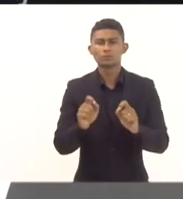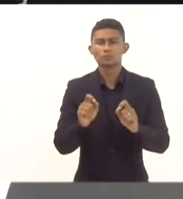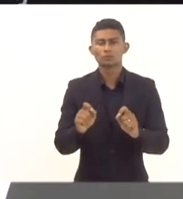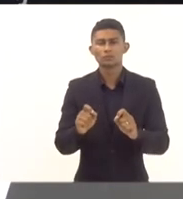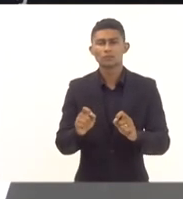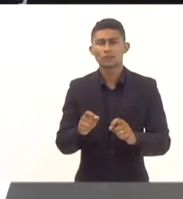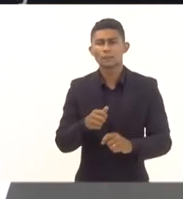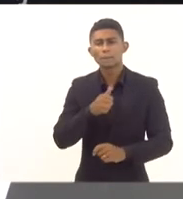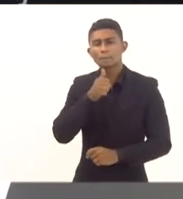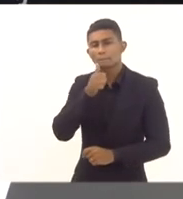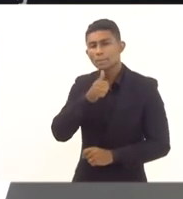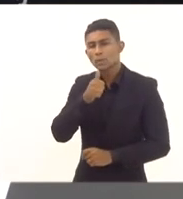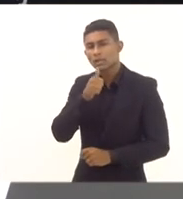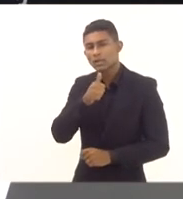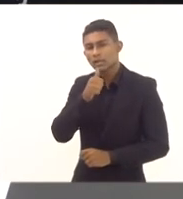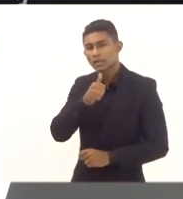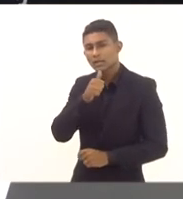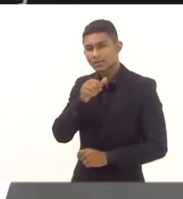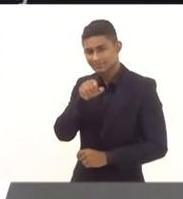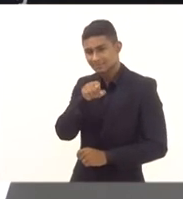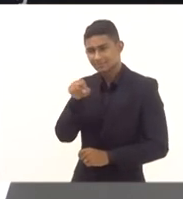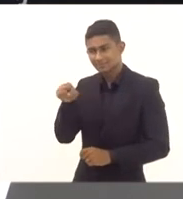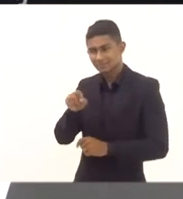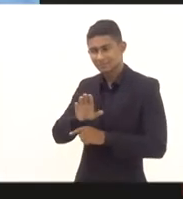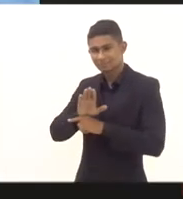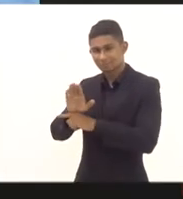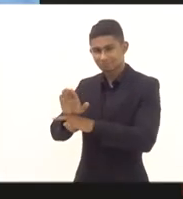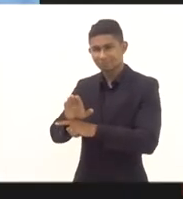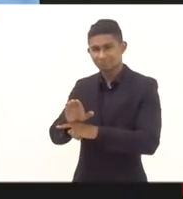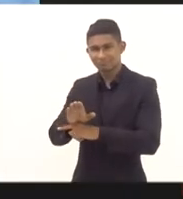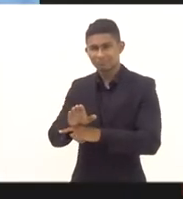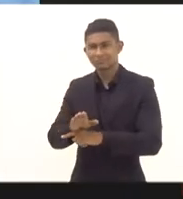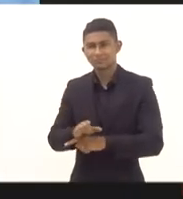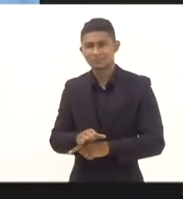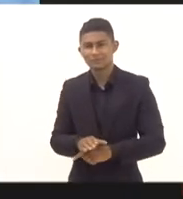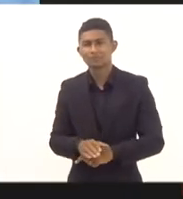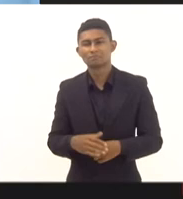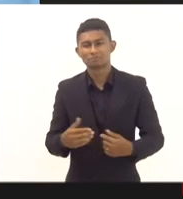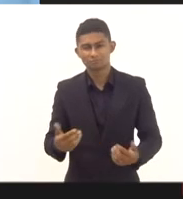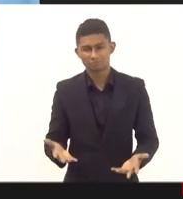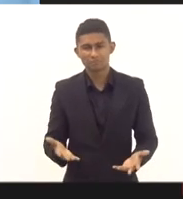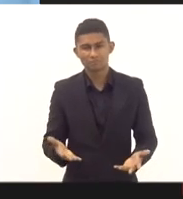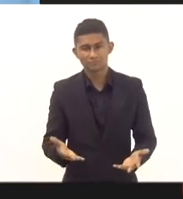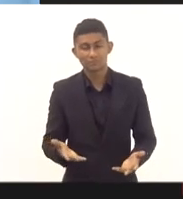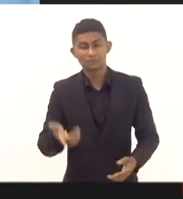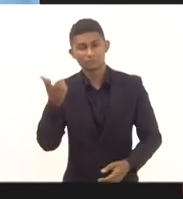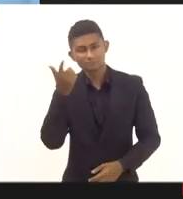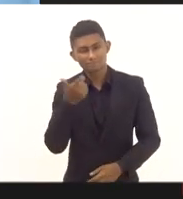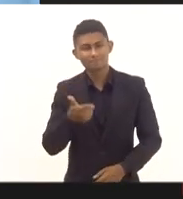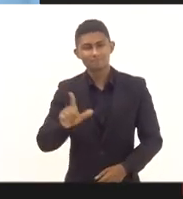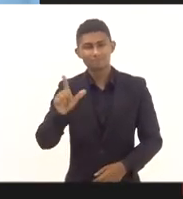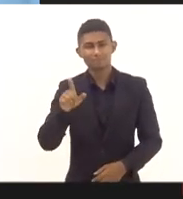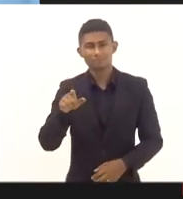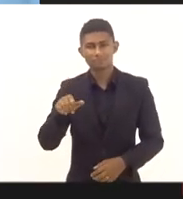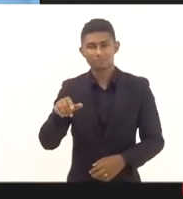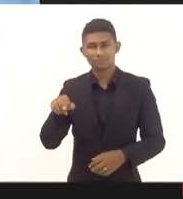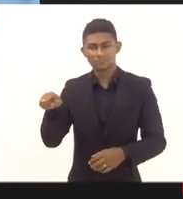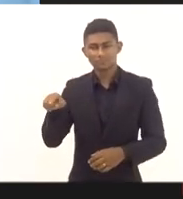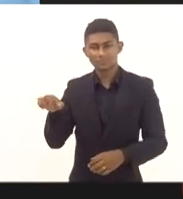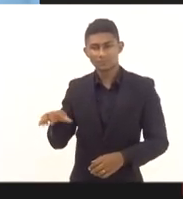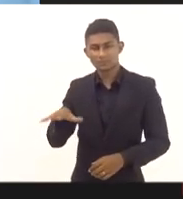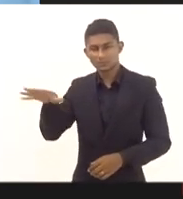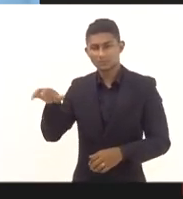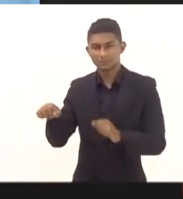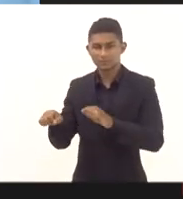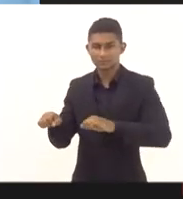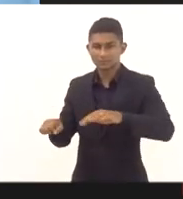ovo mulher foi lançado e em um sucesso hoje dentro da comunidade do Jacarezinho de Muzema